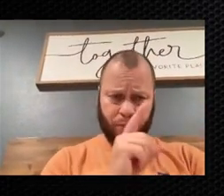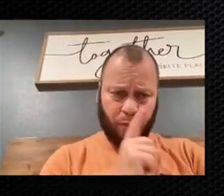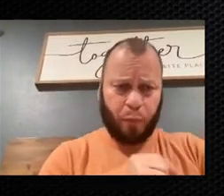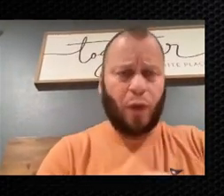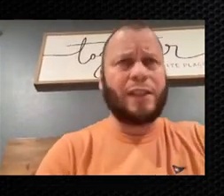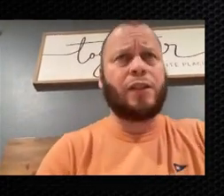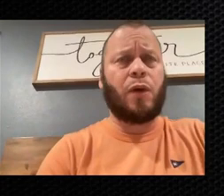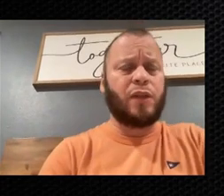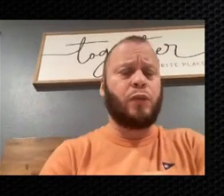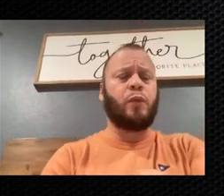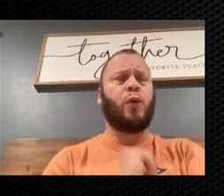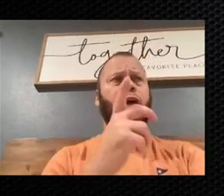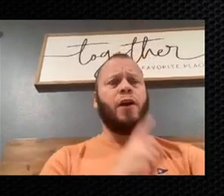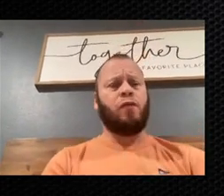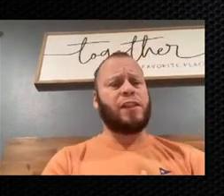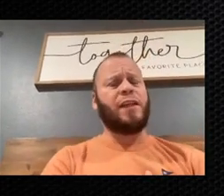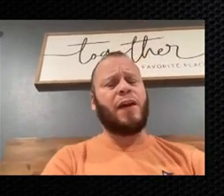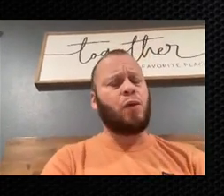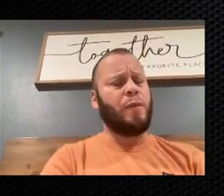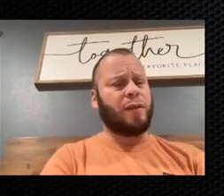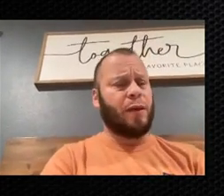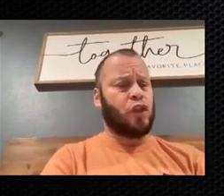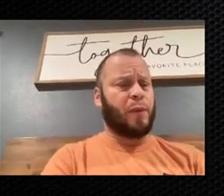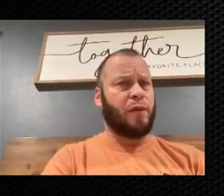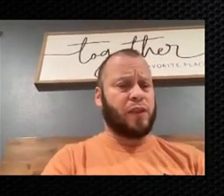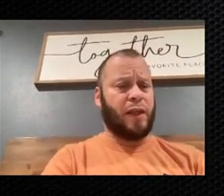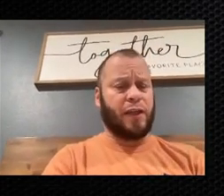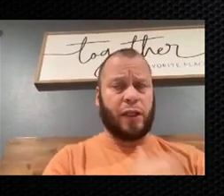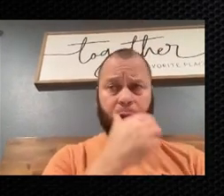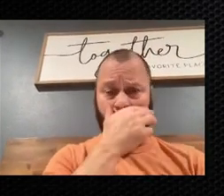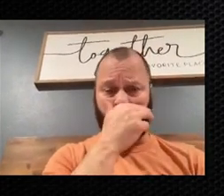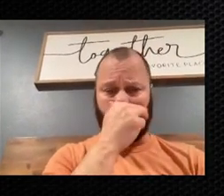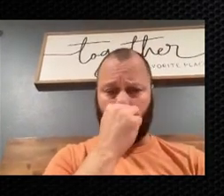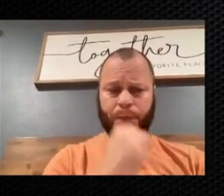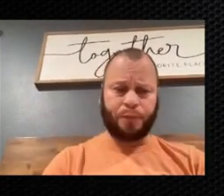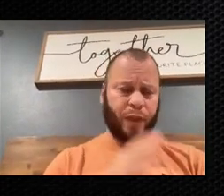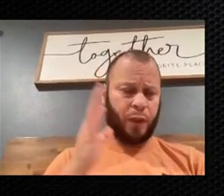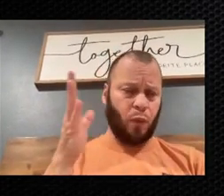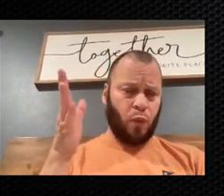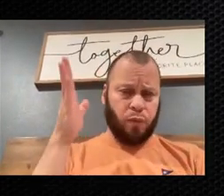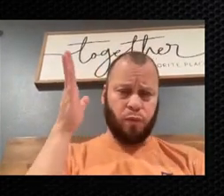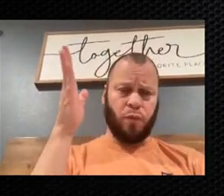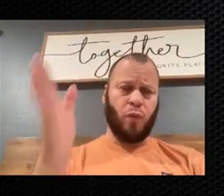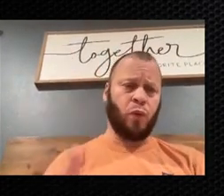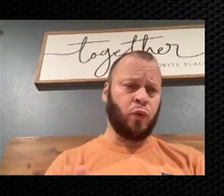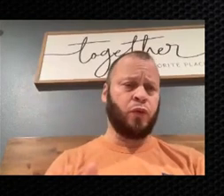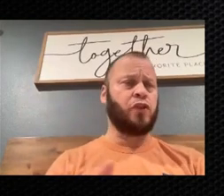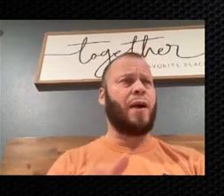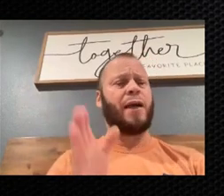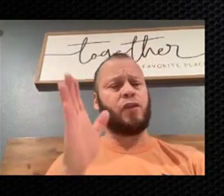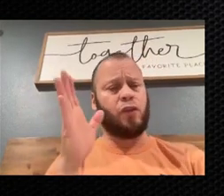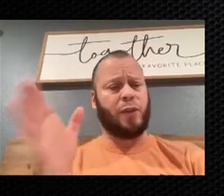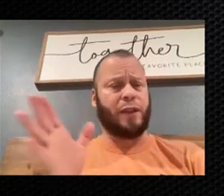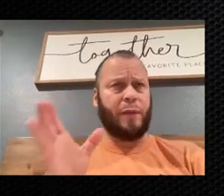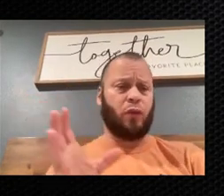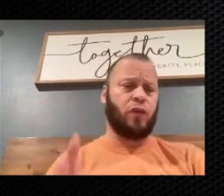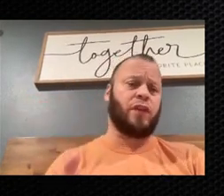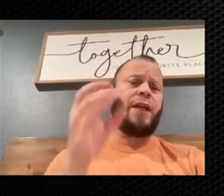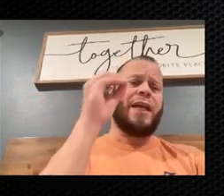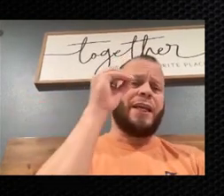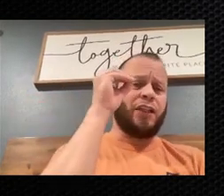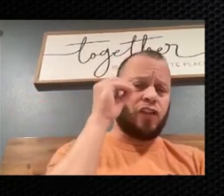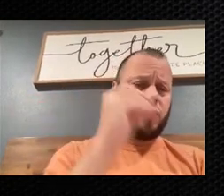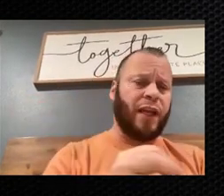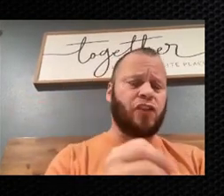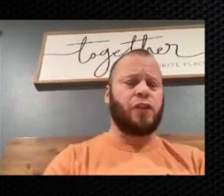a gente possa ser uma coisa muito boa você vai no comentário Diz para mim você acha que é muito bom que o Nunes Marques e o André